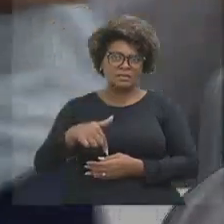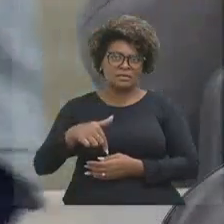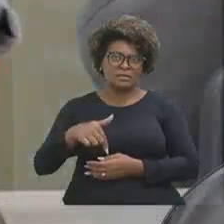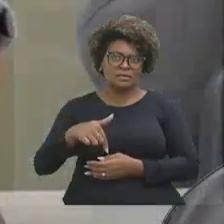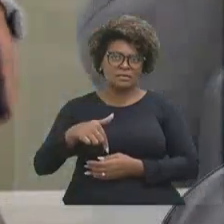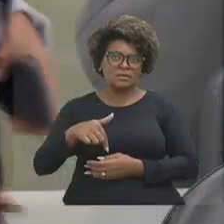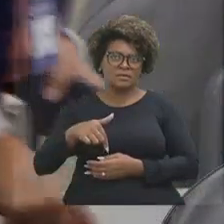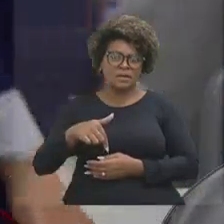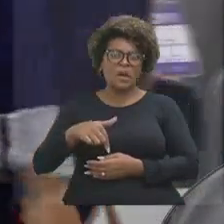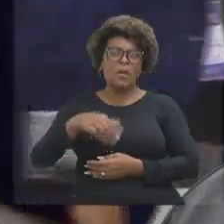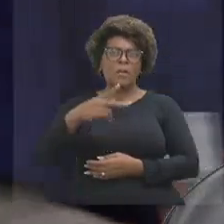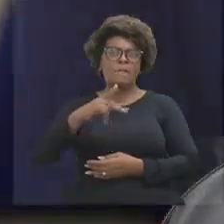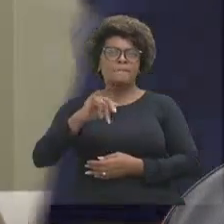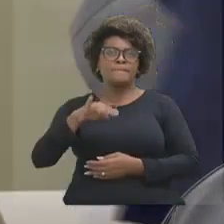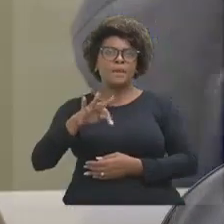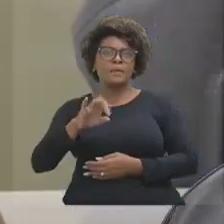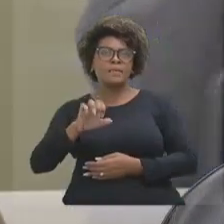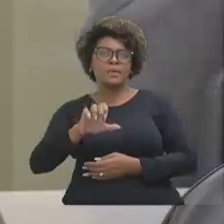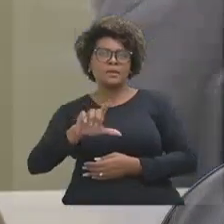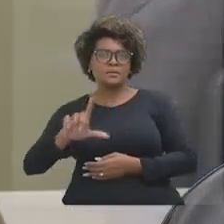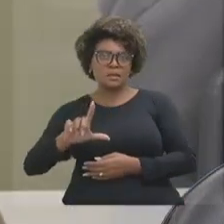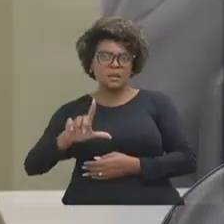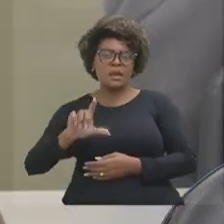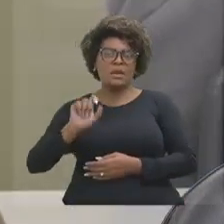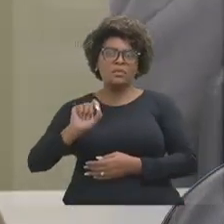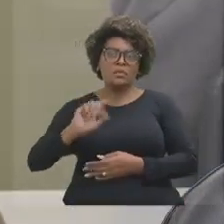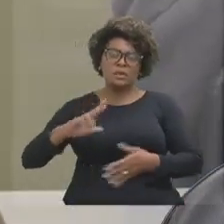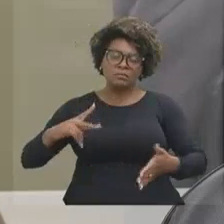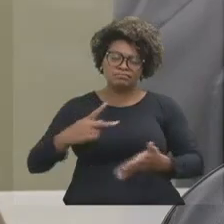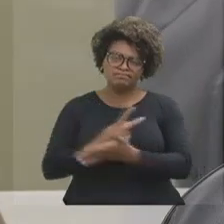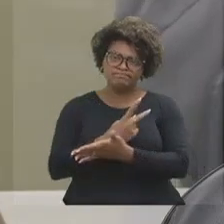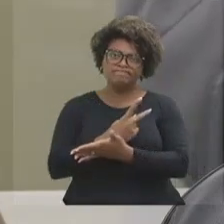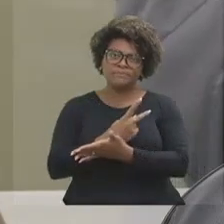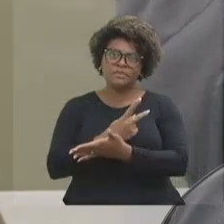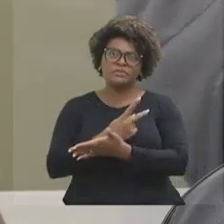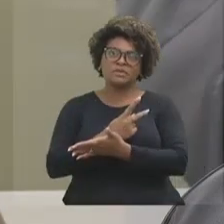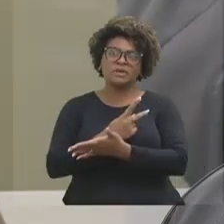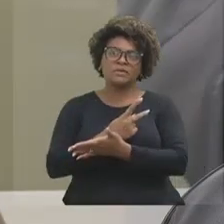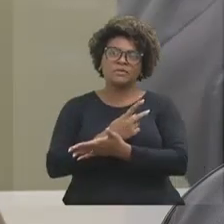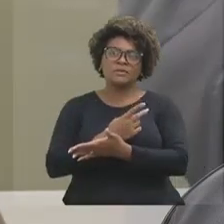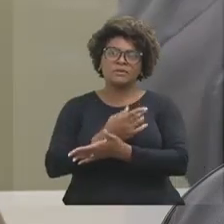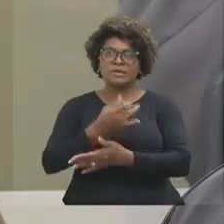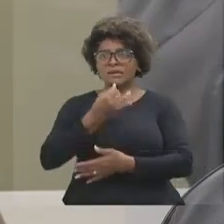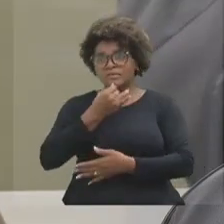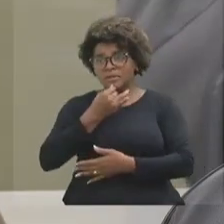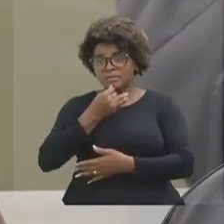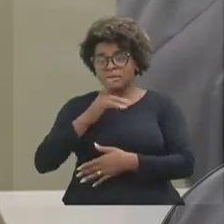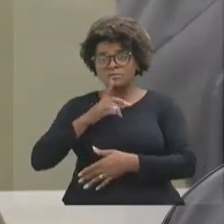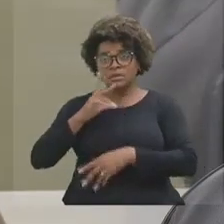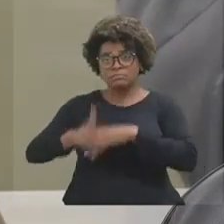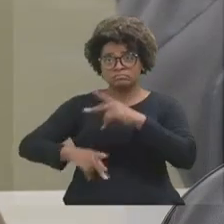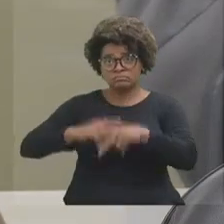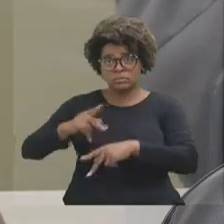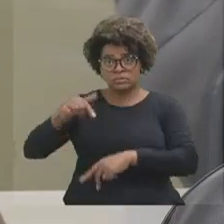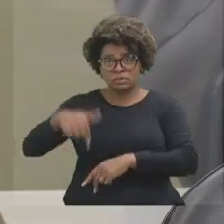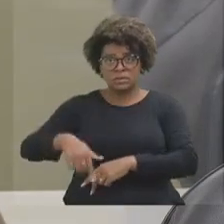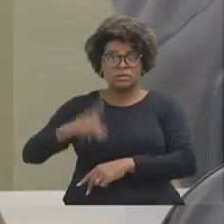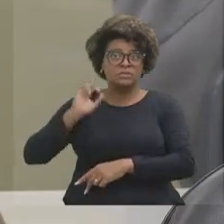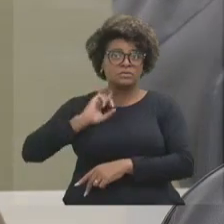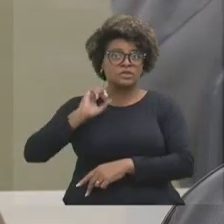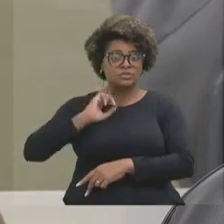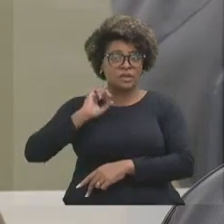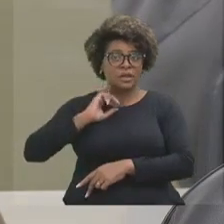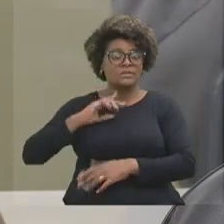do Senhor Pimentel uma situação que realmente vitimou o povo de Minas Gerais sendo praticamente um